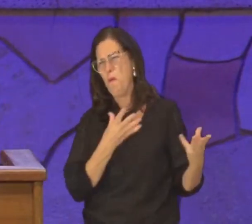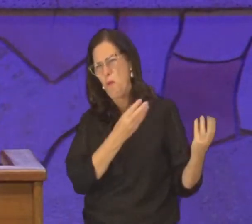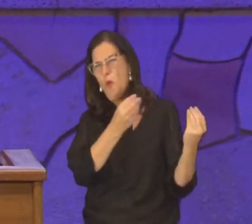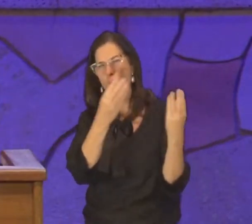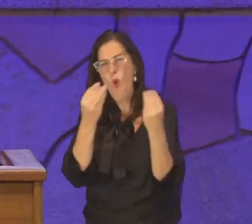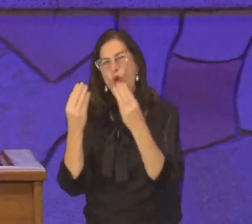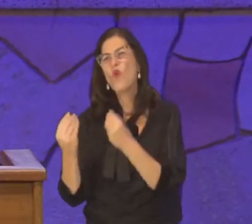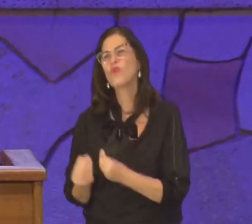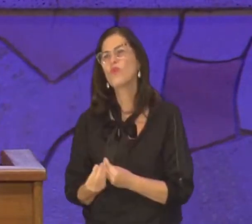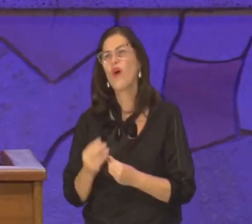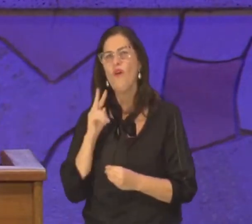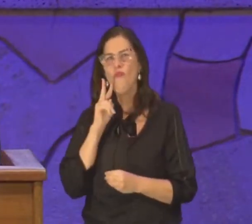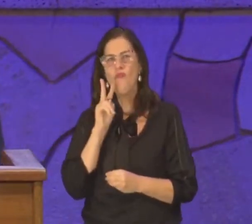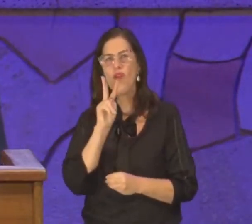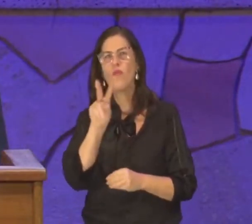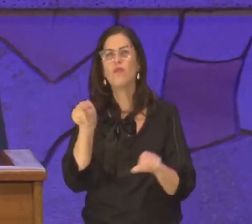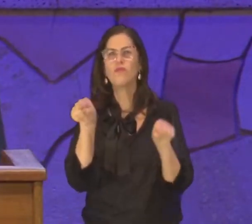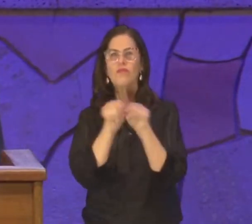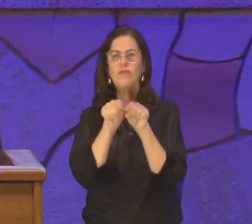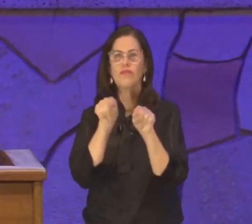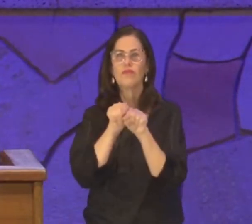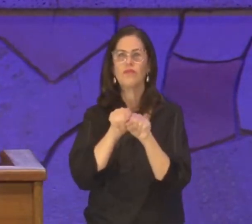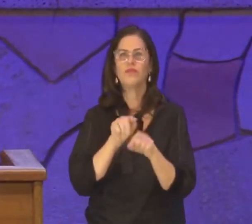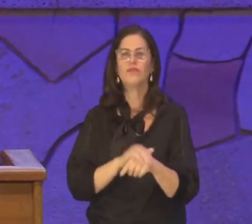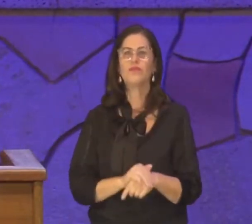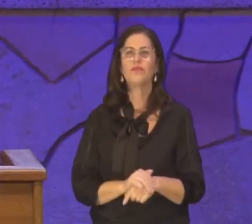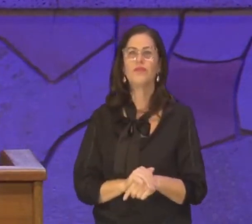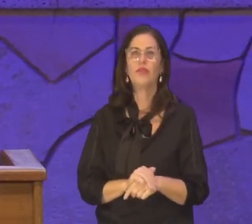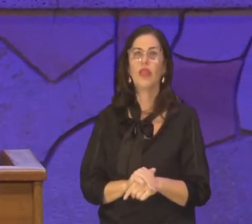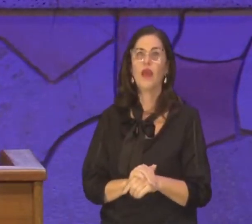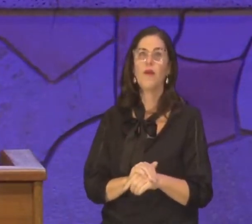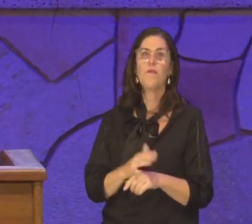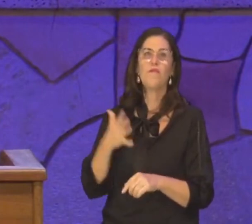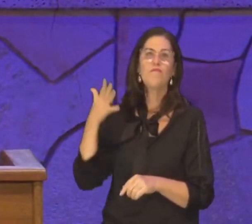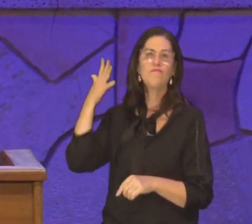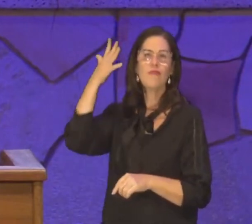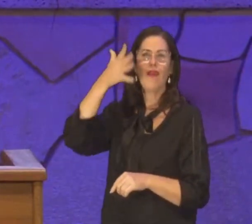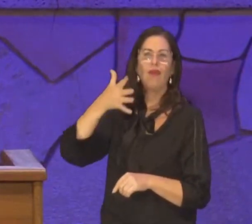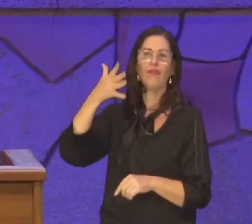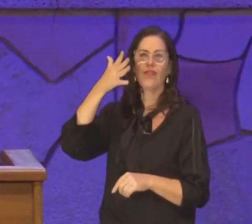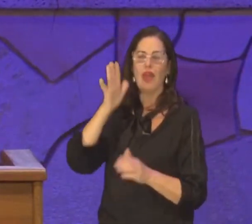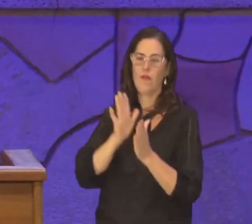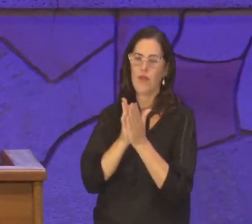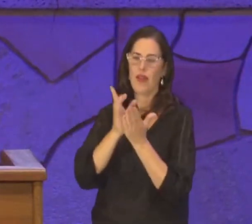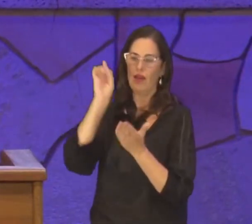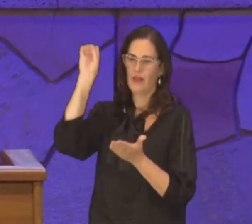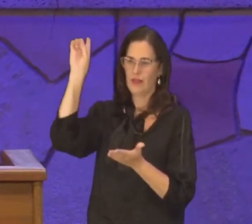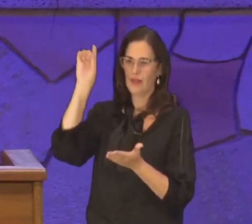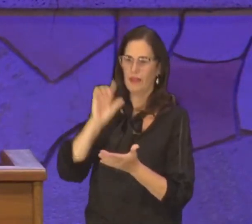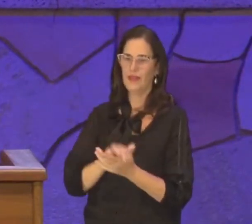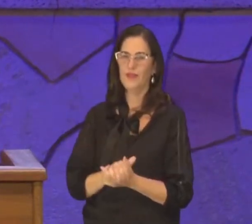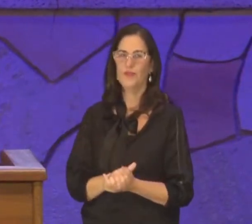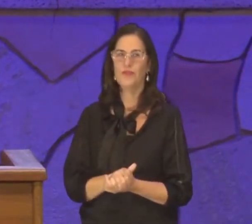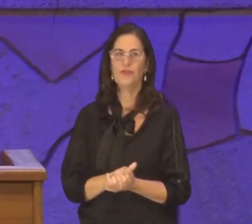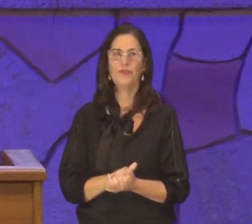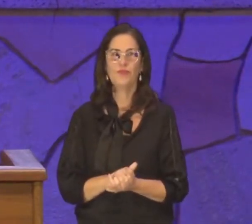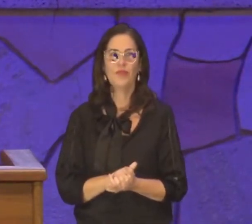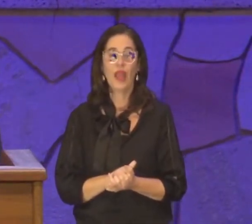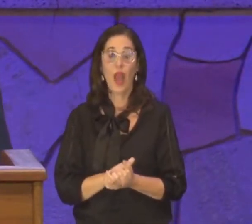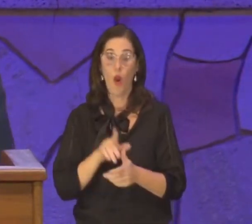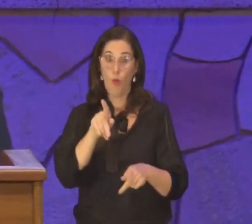Agora nós vemos também, irmãos, a mensagem da palavra do Senhor a este